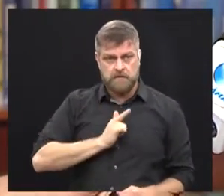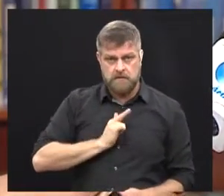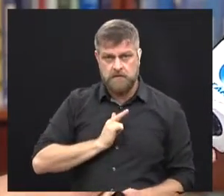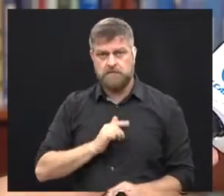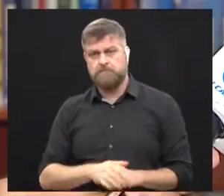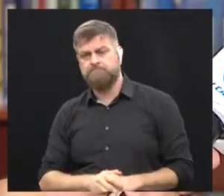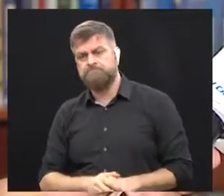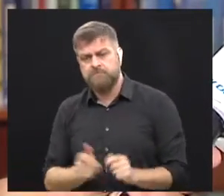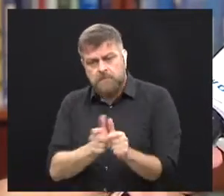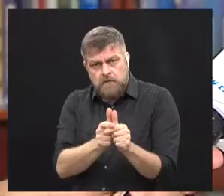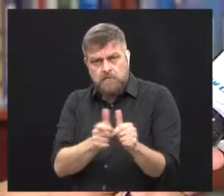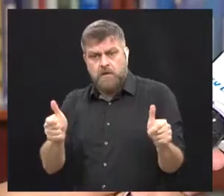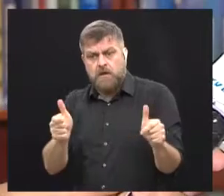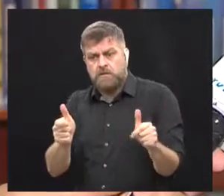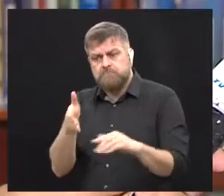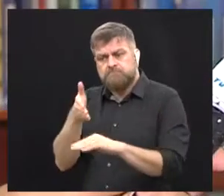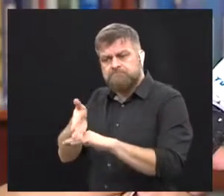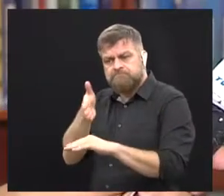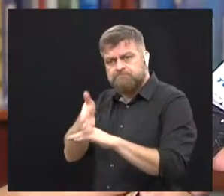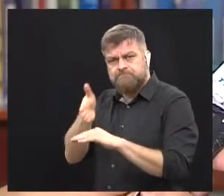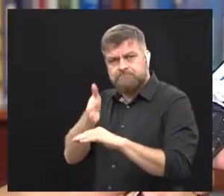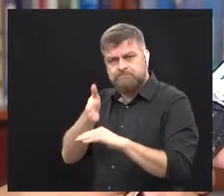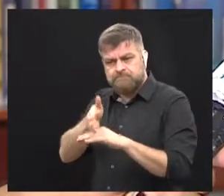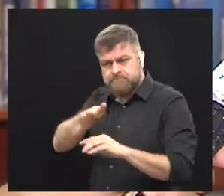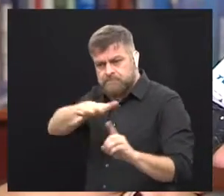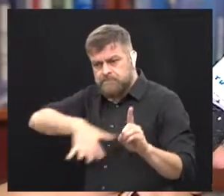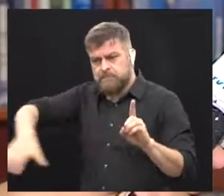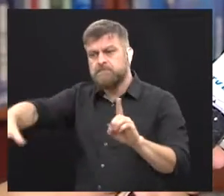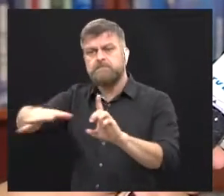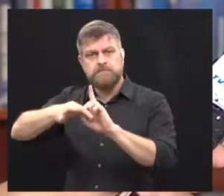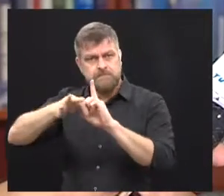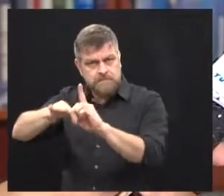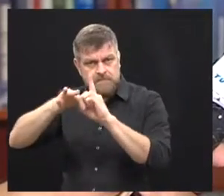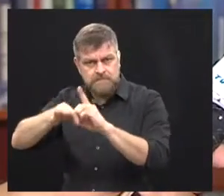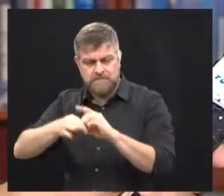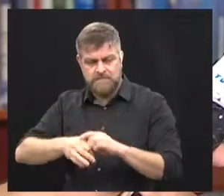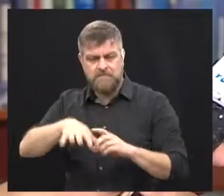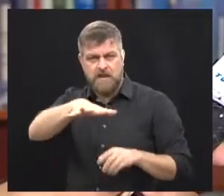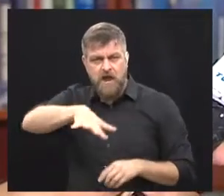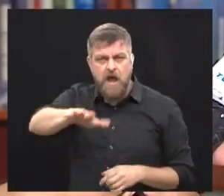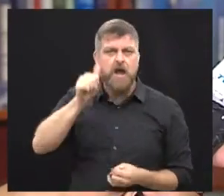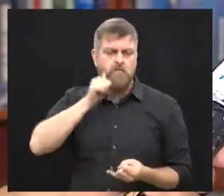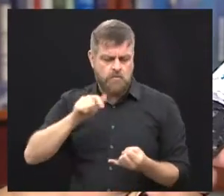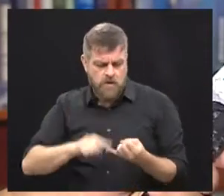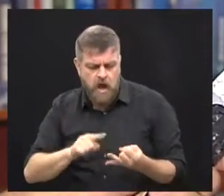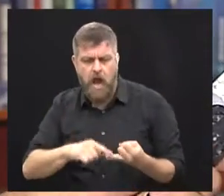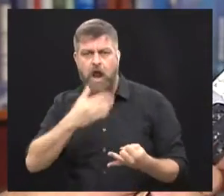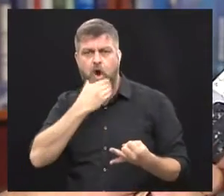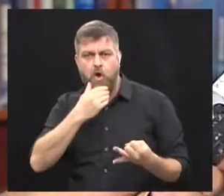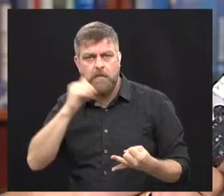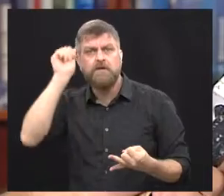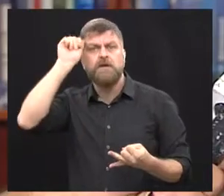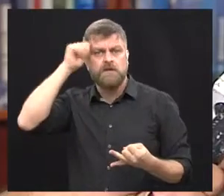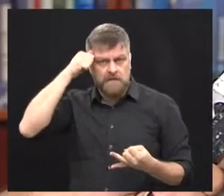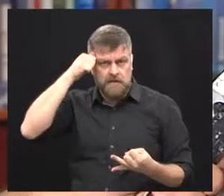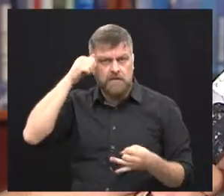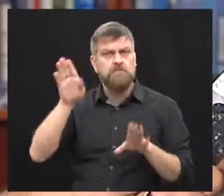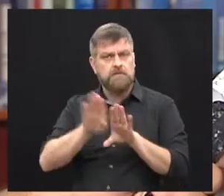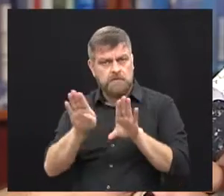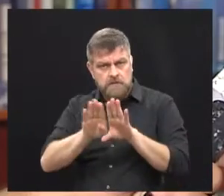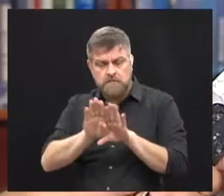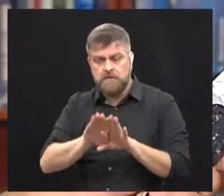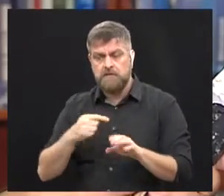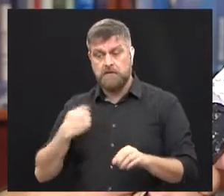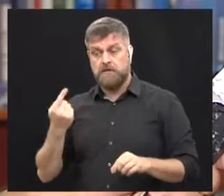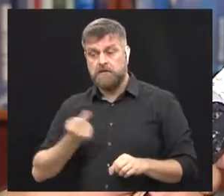grande participação. Então, há uma representação muito grande de vários setores, de mulheres, de homens e de negros, e a gente